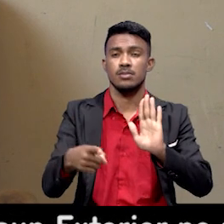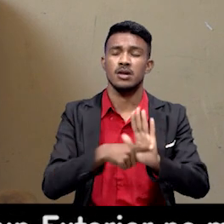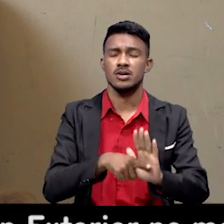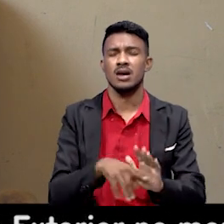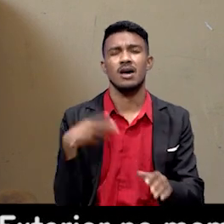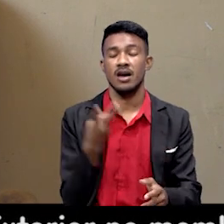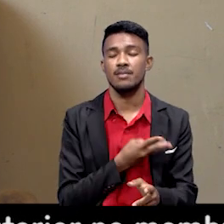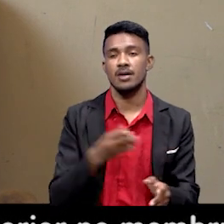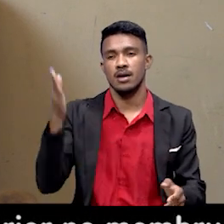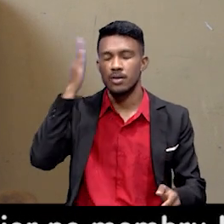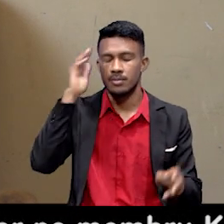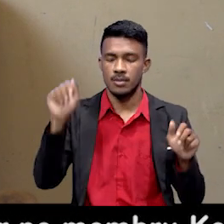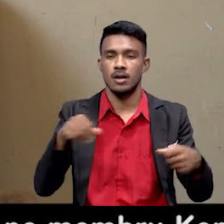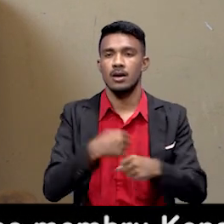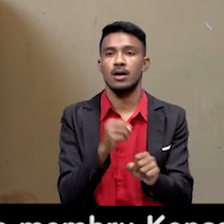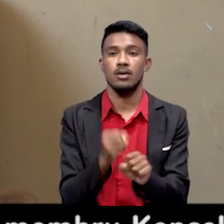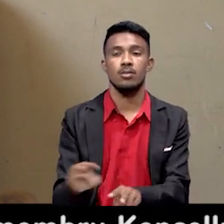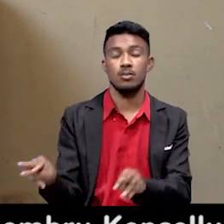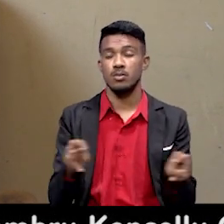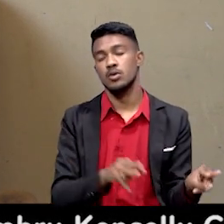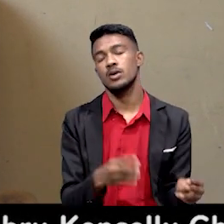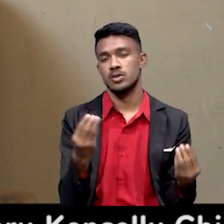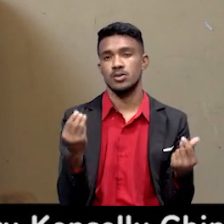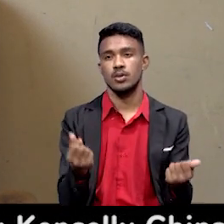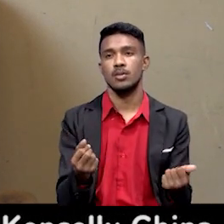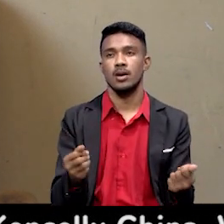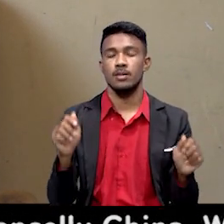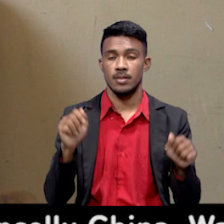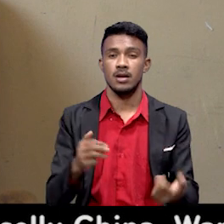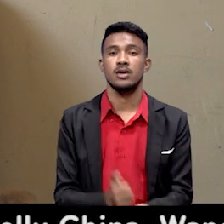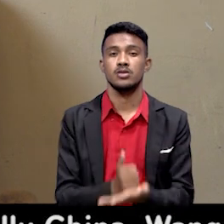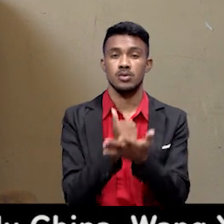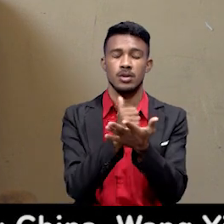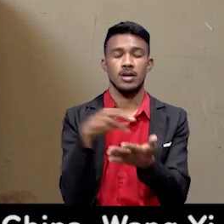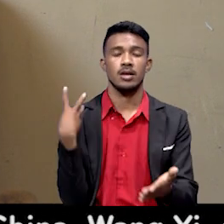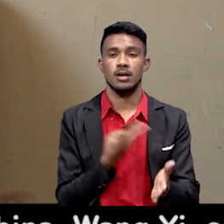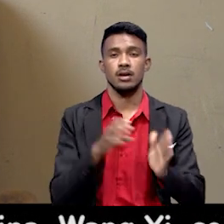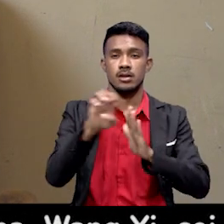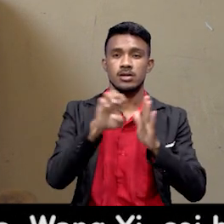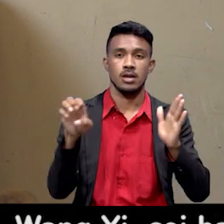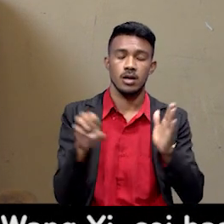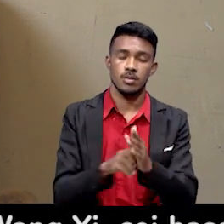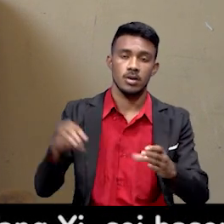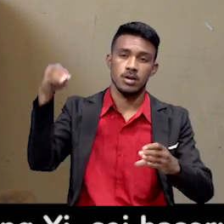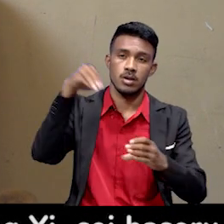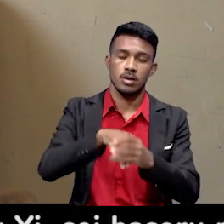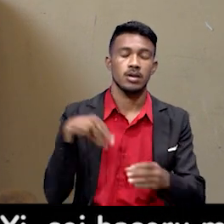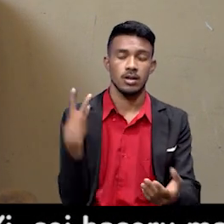trumano. Se halo na mudança ruma para bele, bel futuro ba itene estado a tu popa